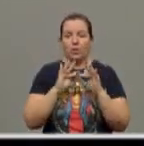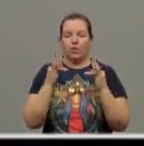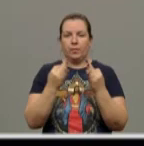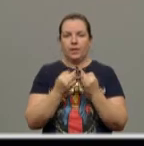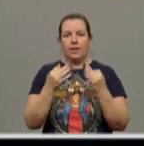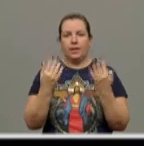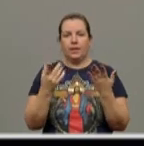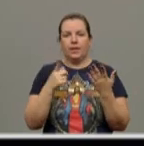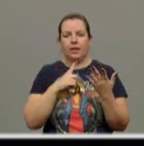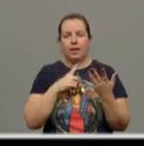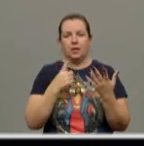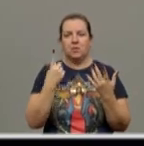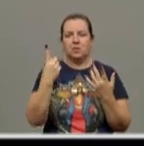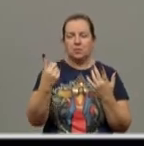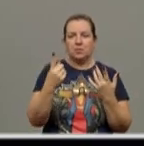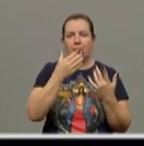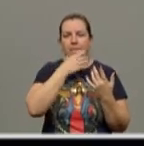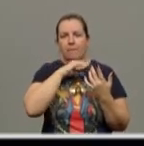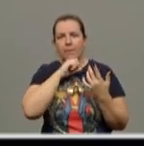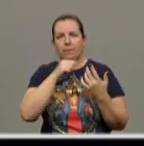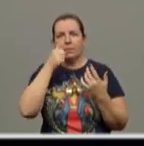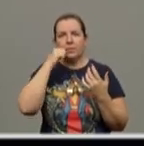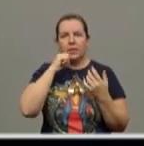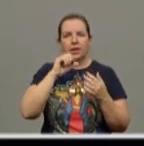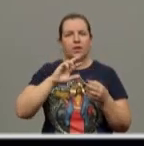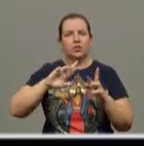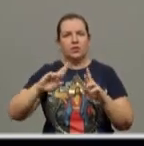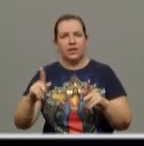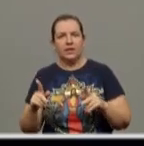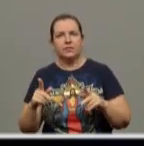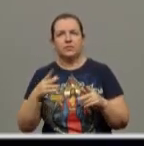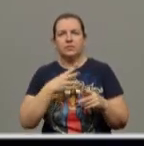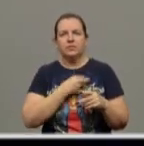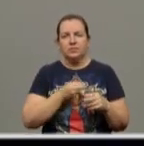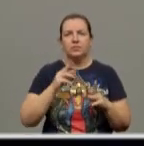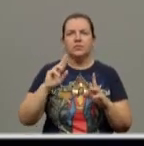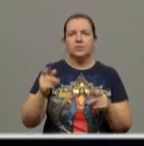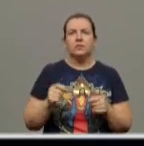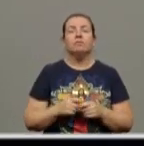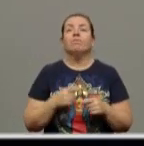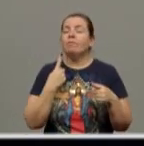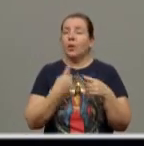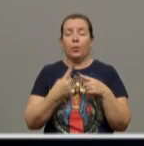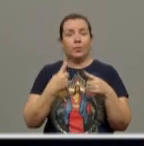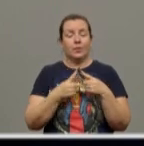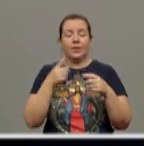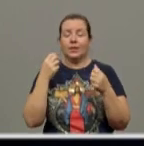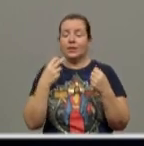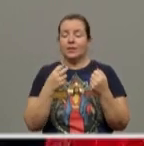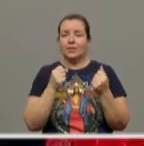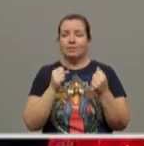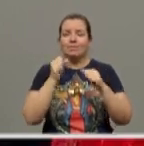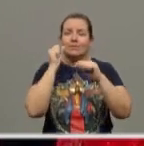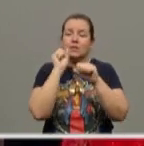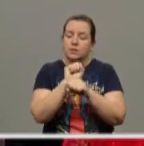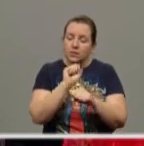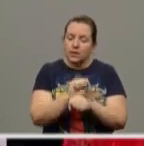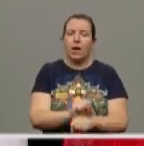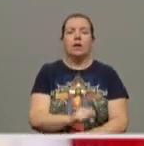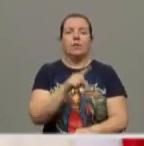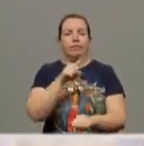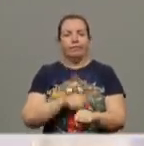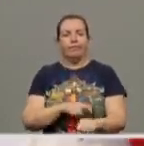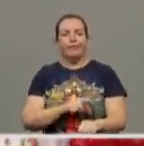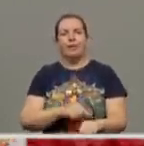família, afinal de contas? E o que, que custa esperar o tempo, pelo amor de Deus? O que,